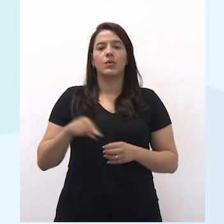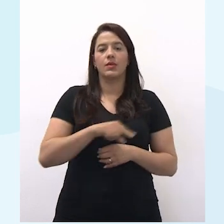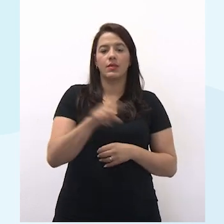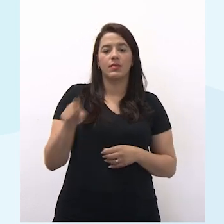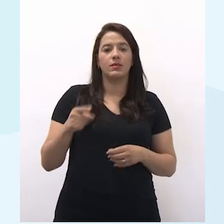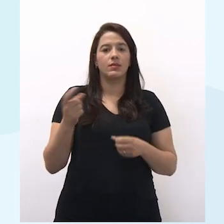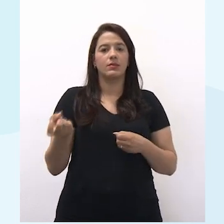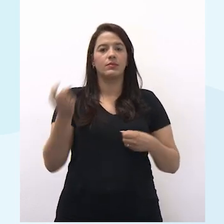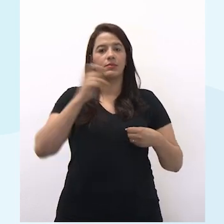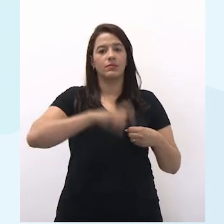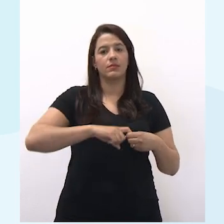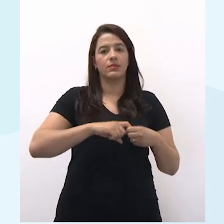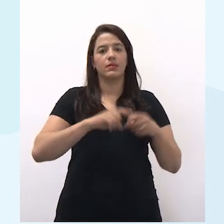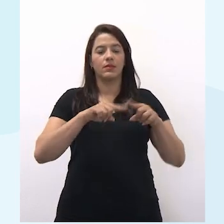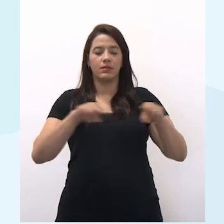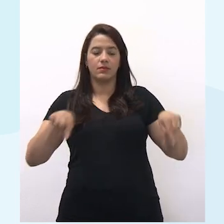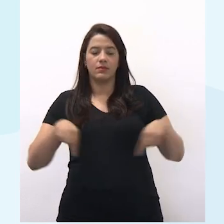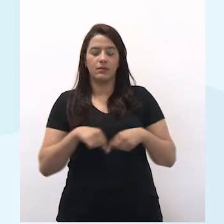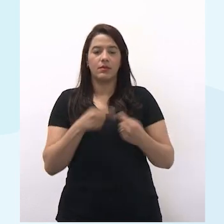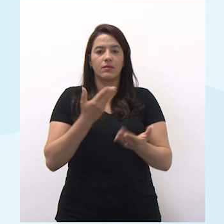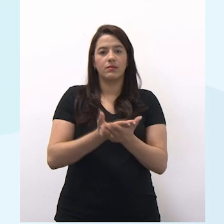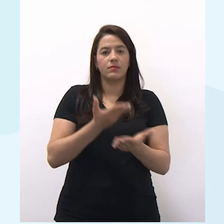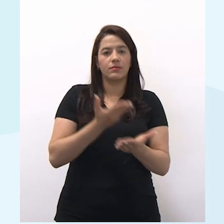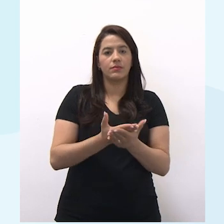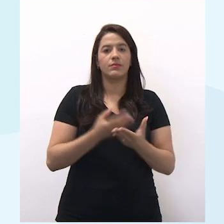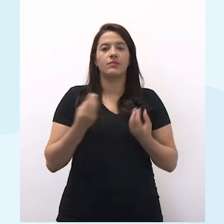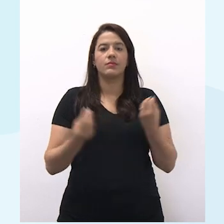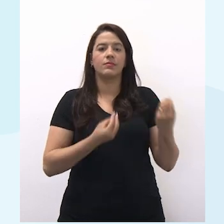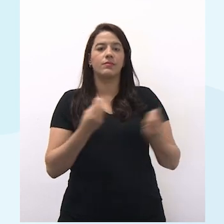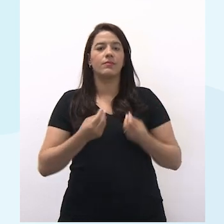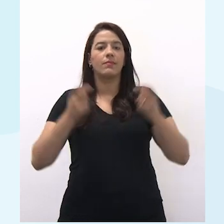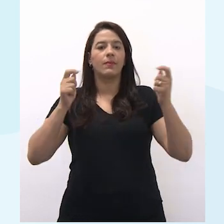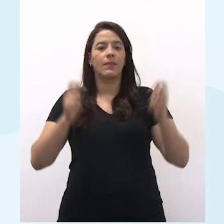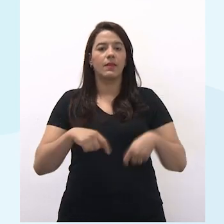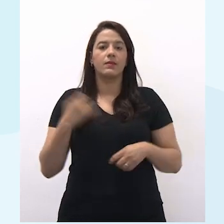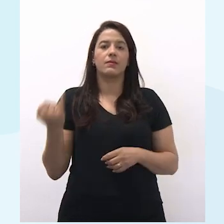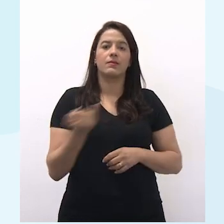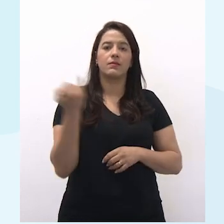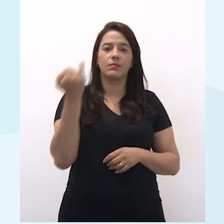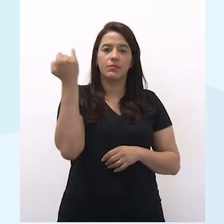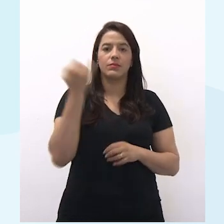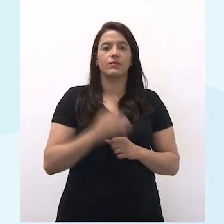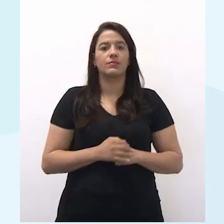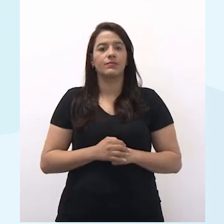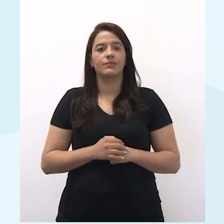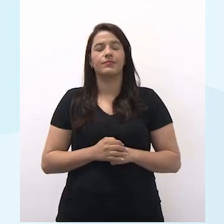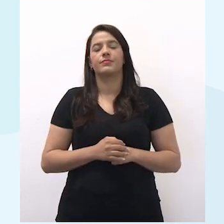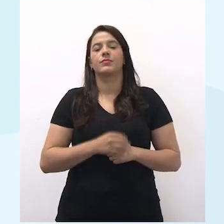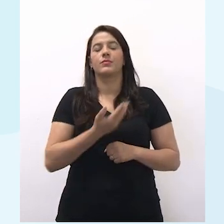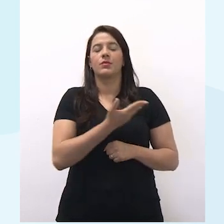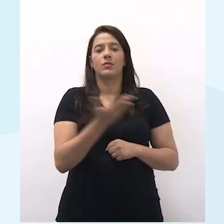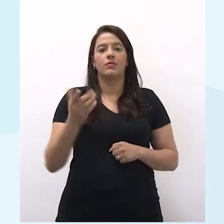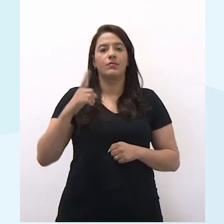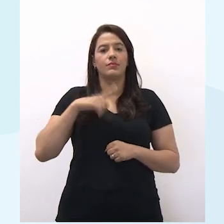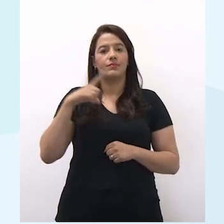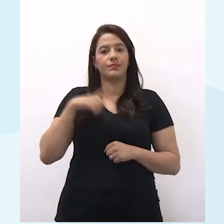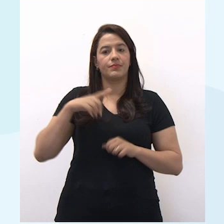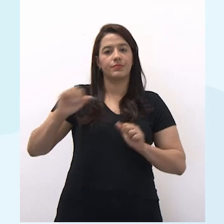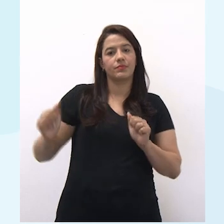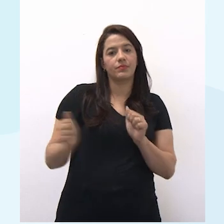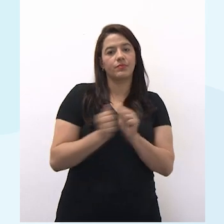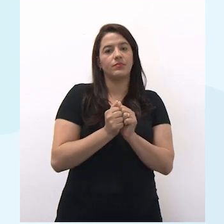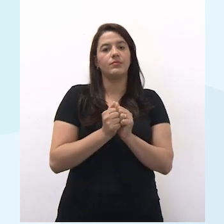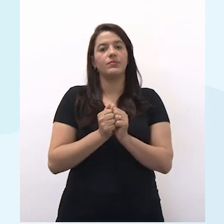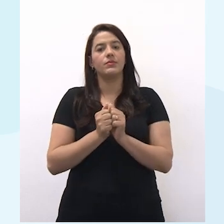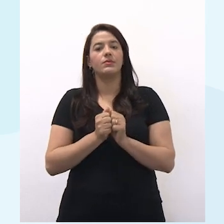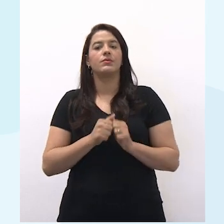de aula, questões de aspecto metodológicos também que são muito importantes, né? Às vezes você tem uma didática, você vê que